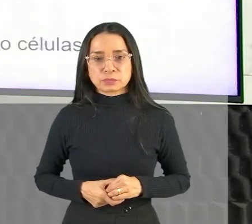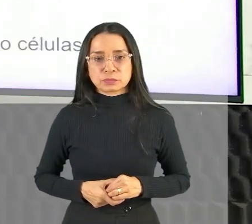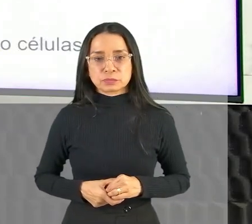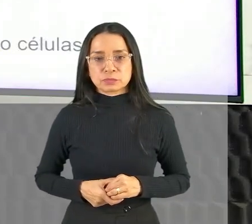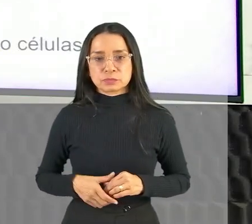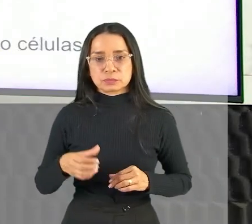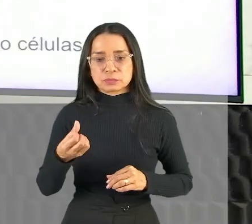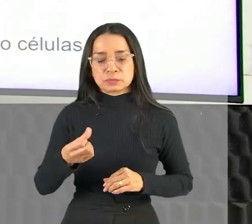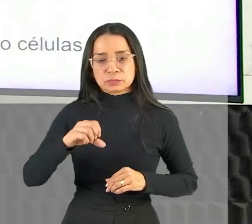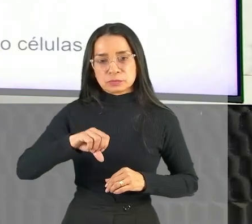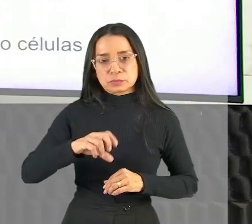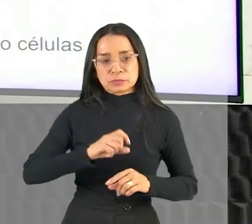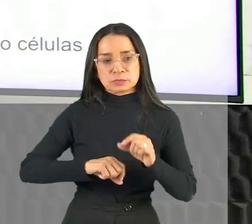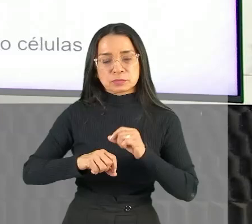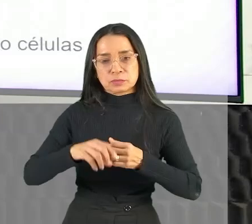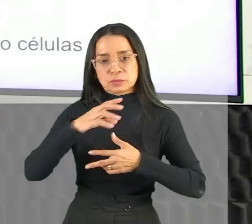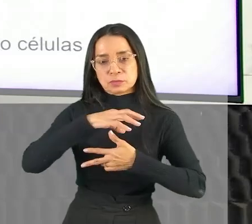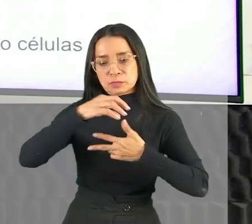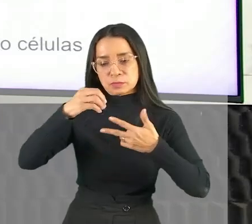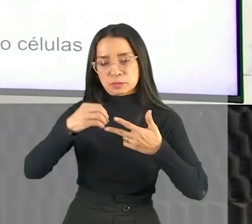Questão 69, Enem